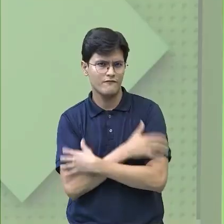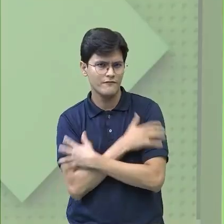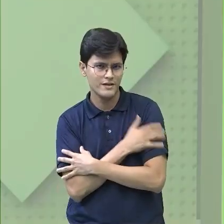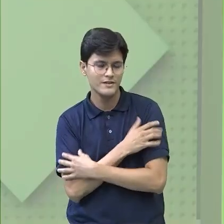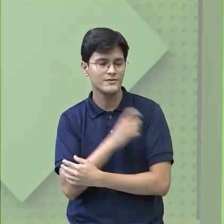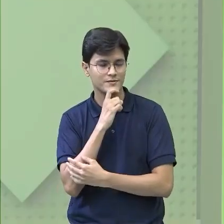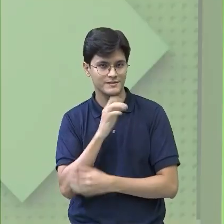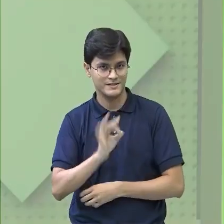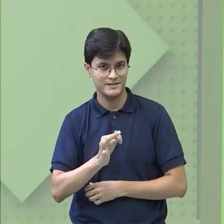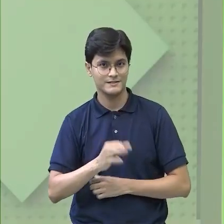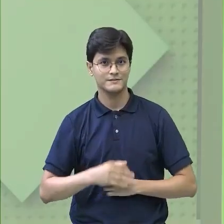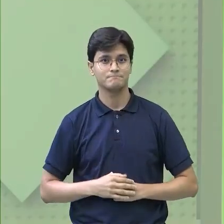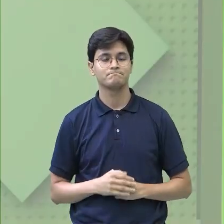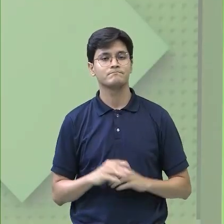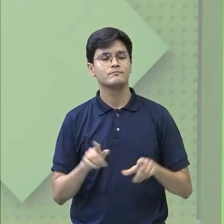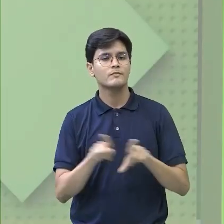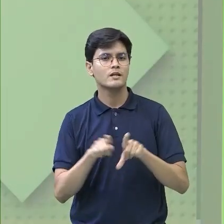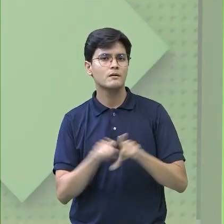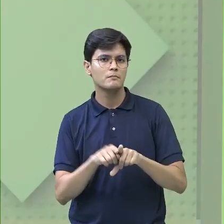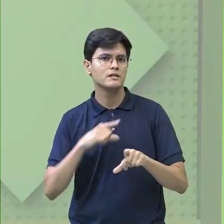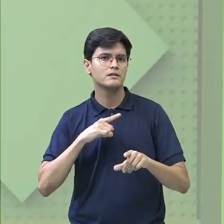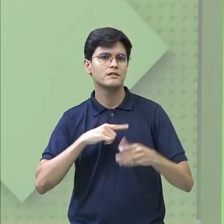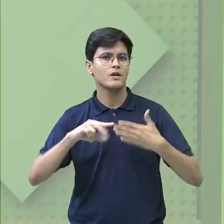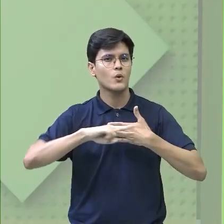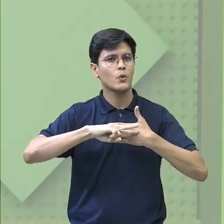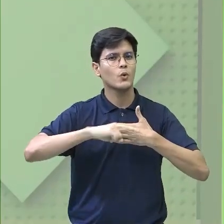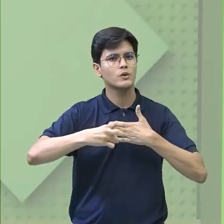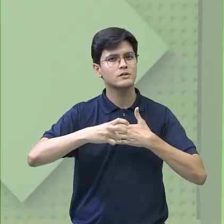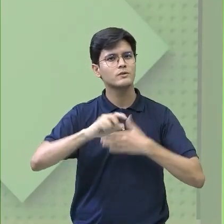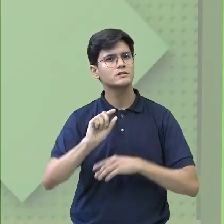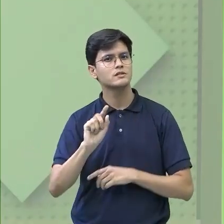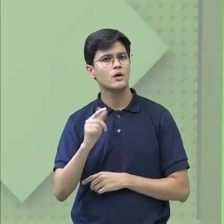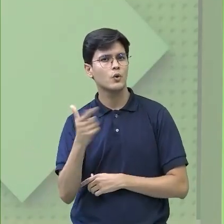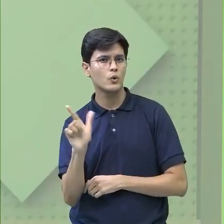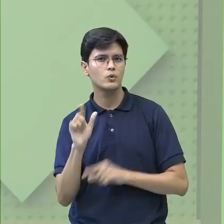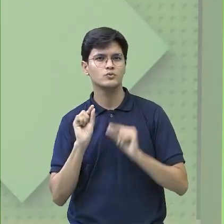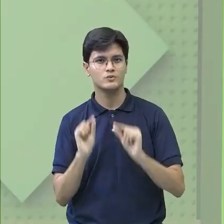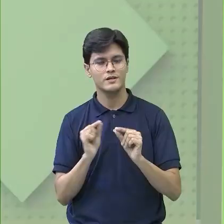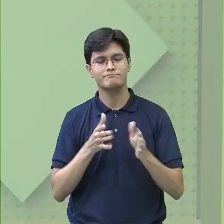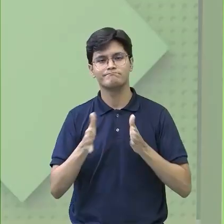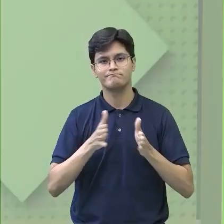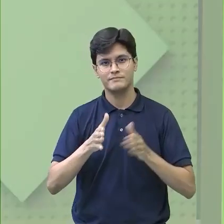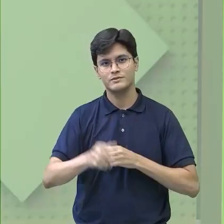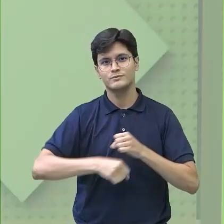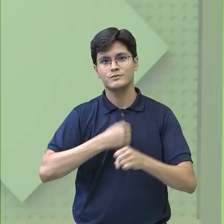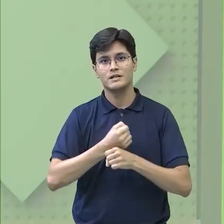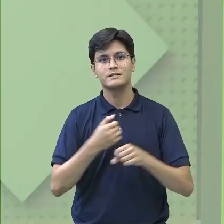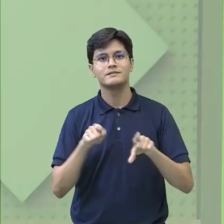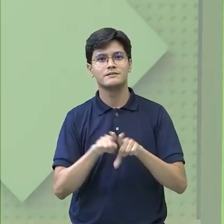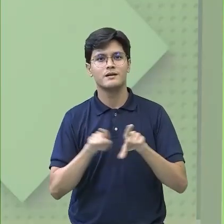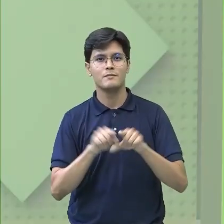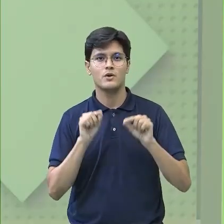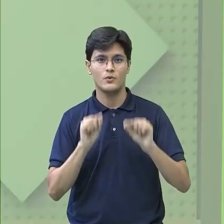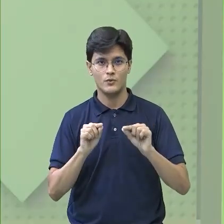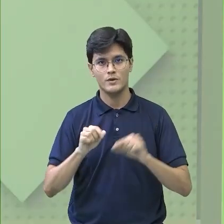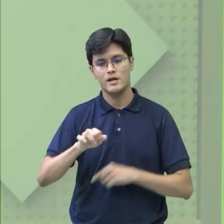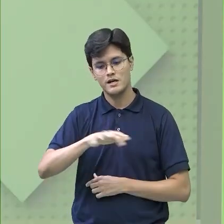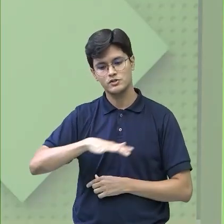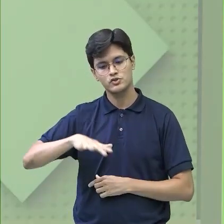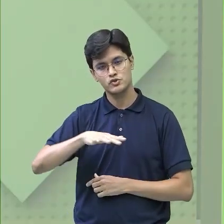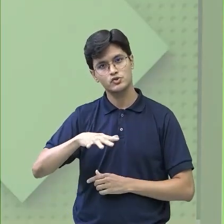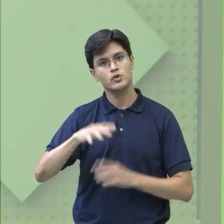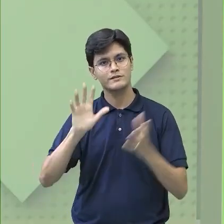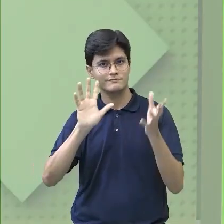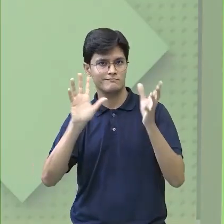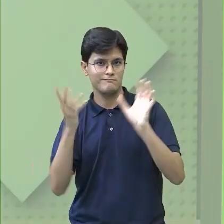tá? E isso também vai gerar uma consequência, que são aí as estações do ano e também as zonas climáticas do nosso